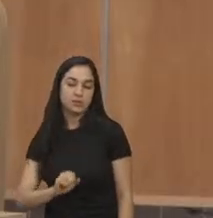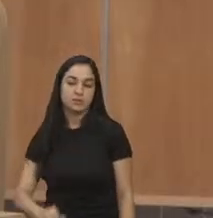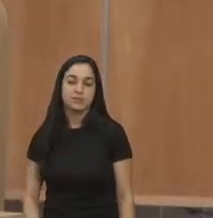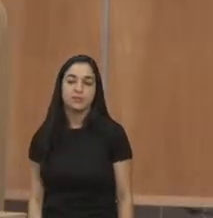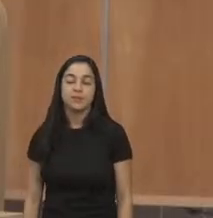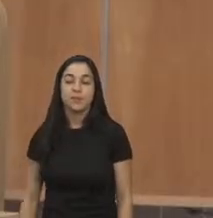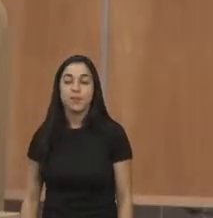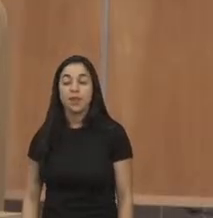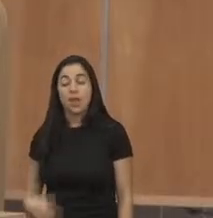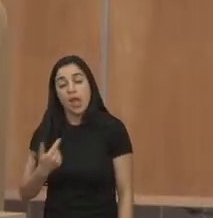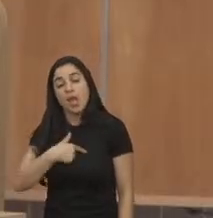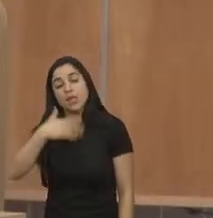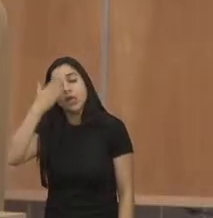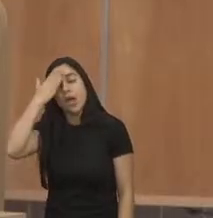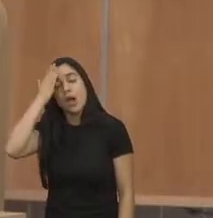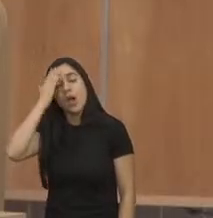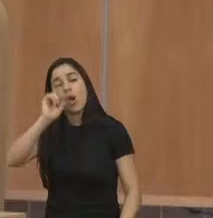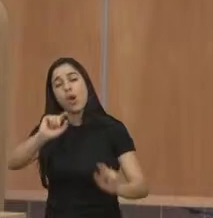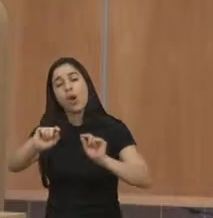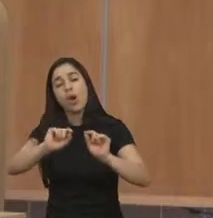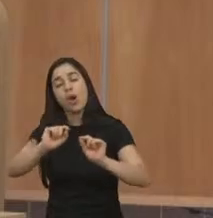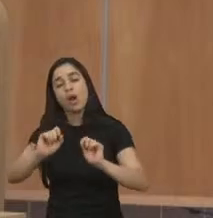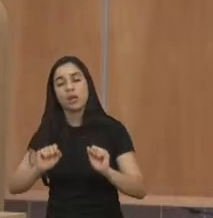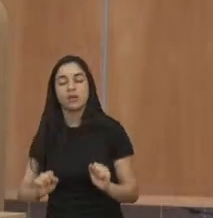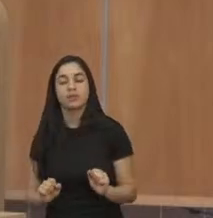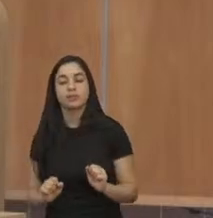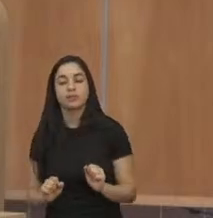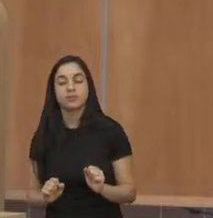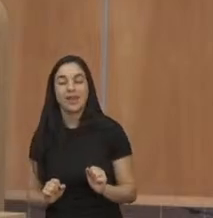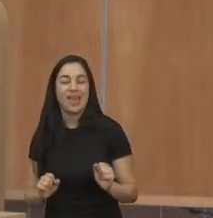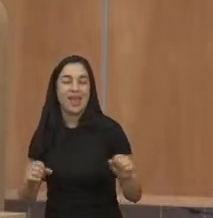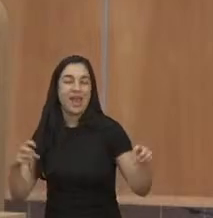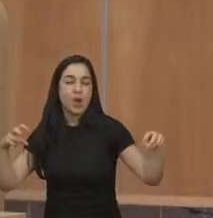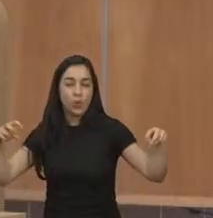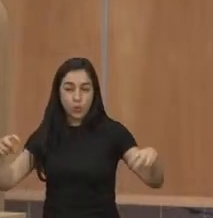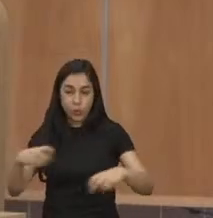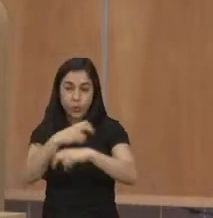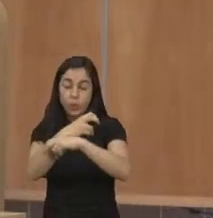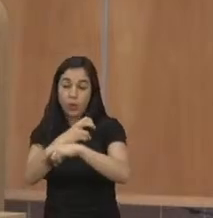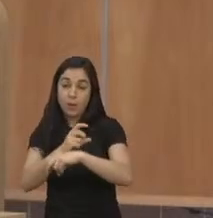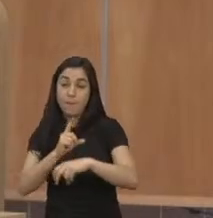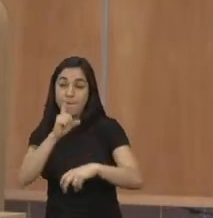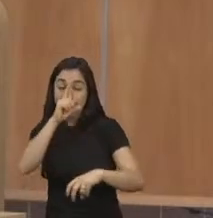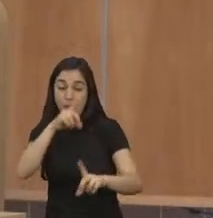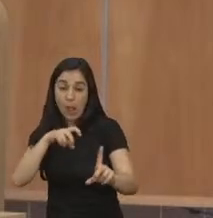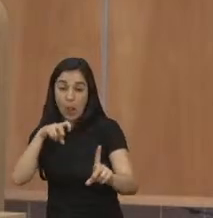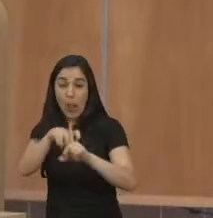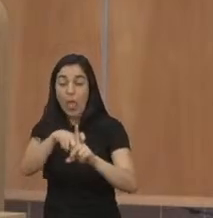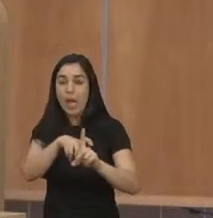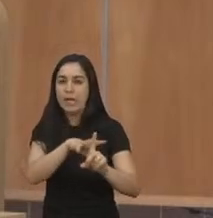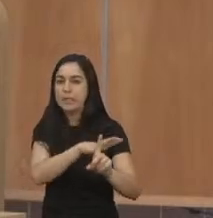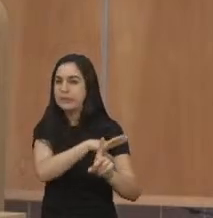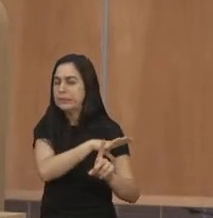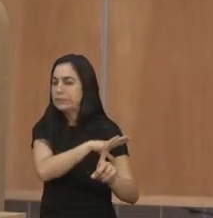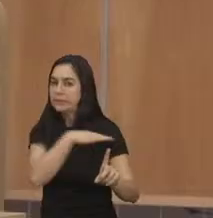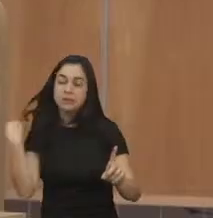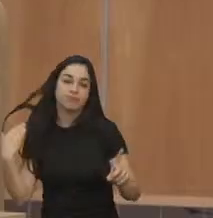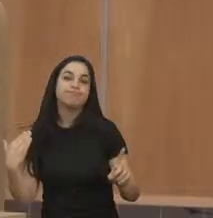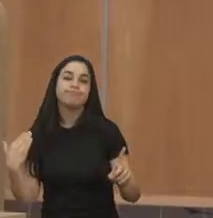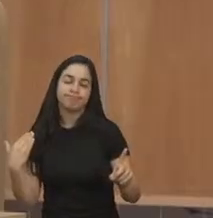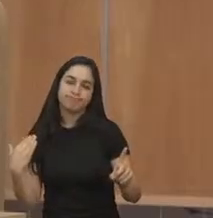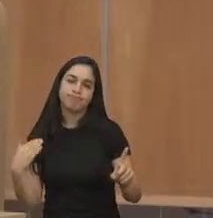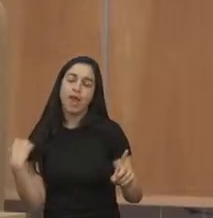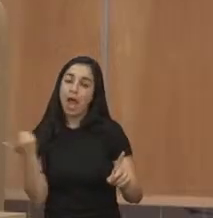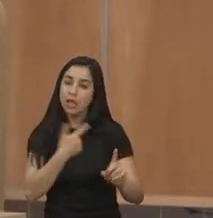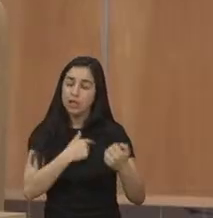E a gente sabe que o trânsito, ele mata. E temos que nos